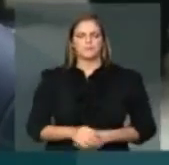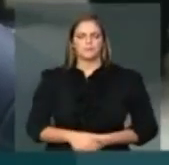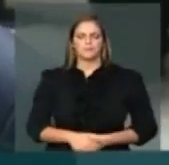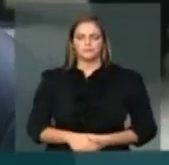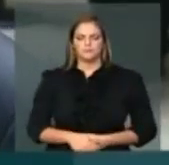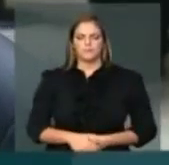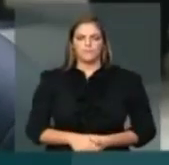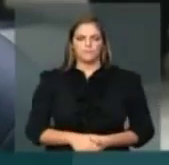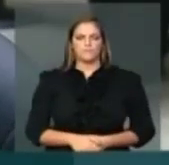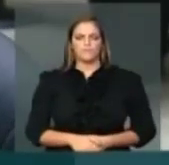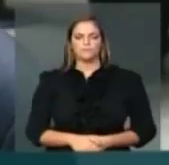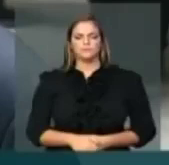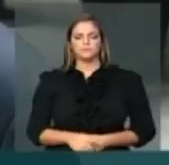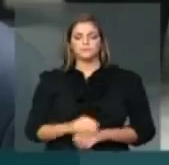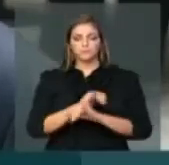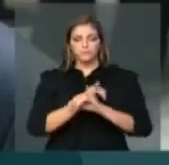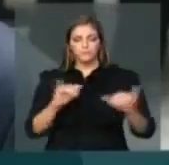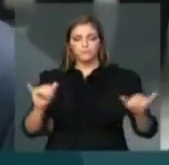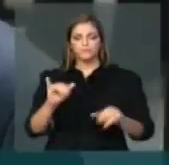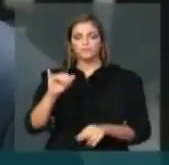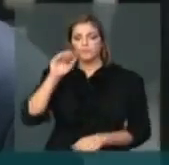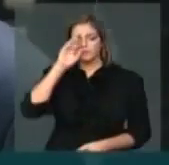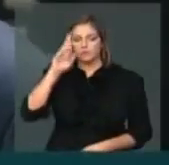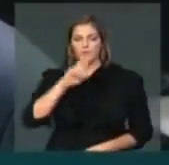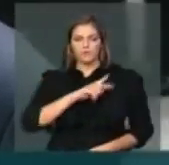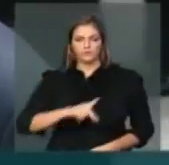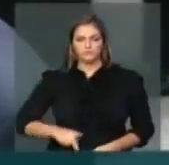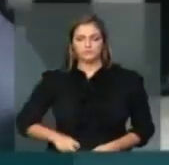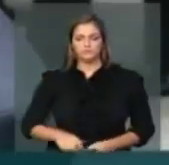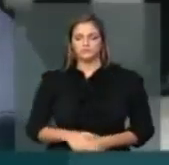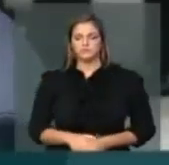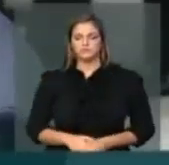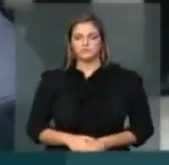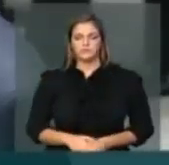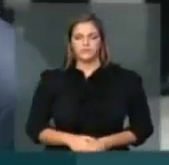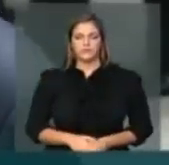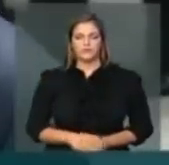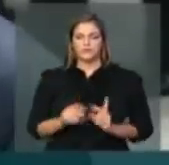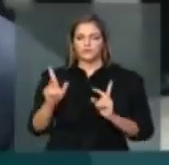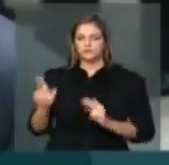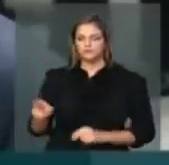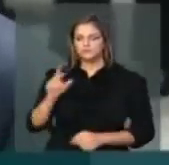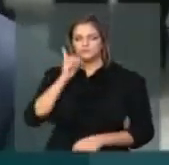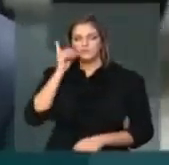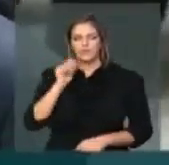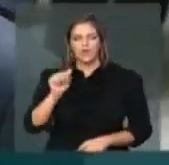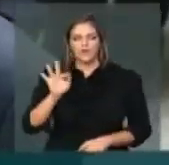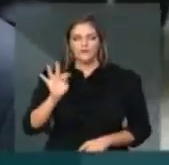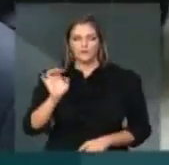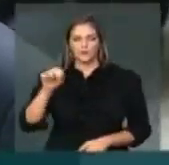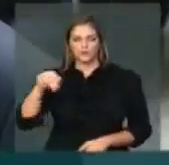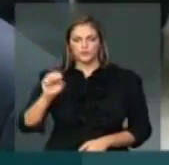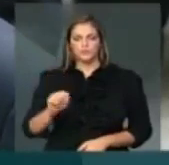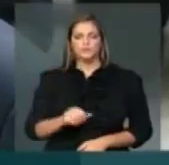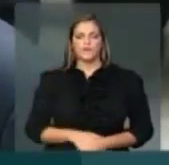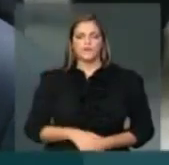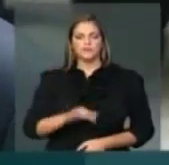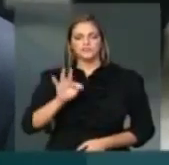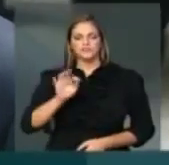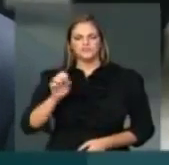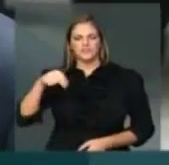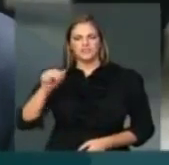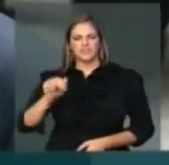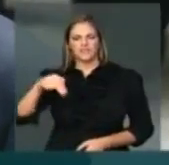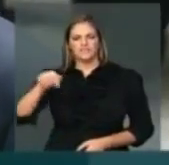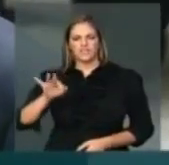Também, senhor presidente, queremos informar que, conforme o deputado Afonso Ram falou aqui, a Fena Vindima de Flores da